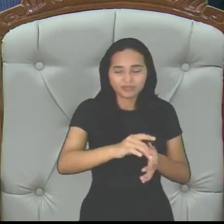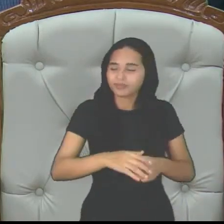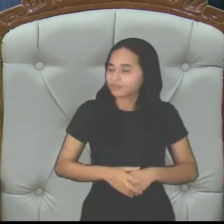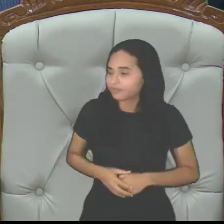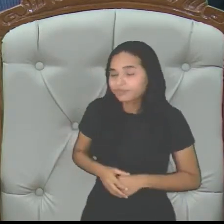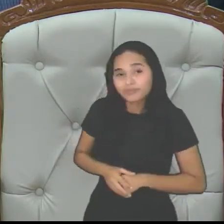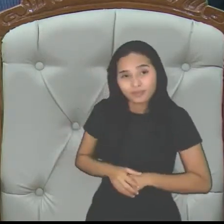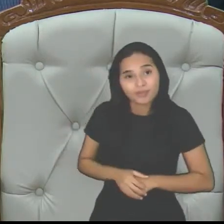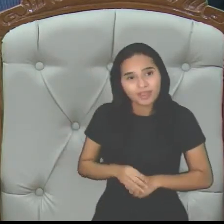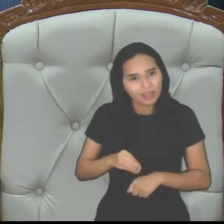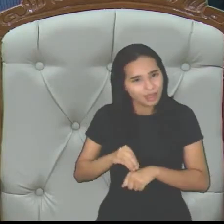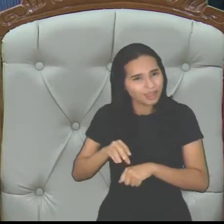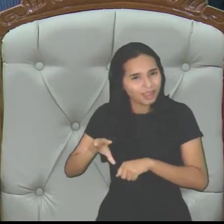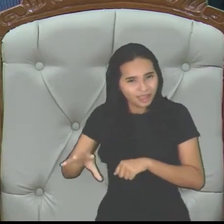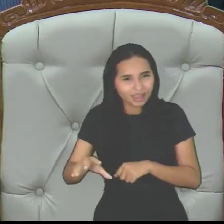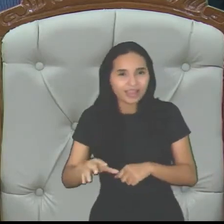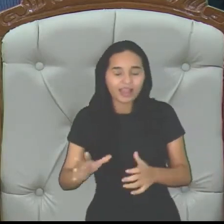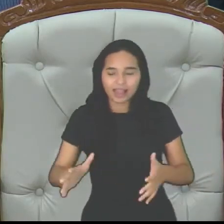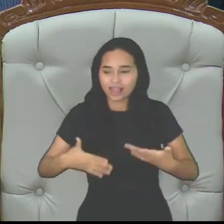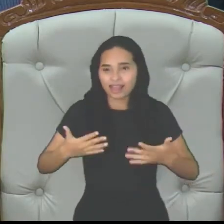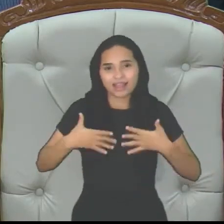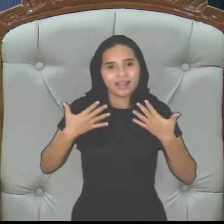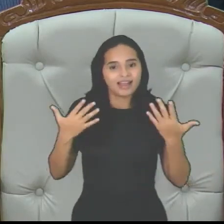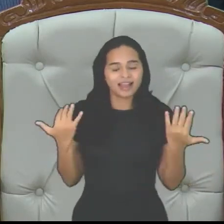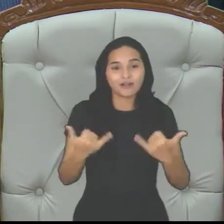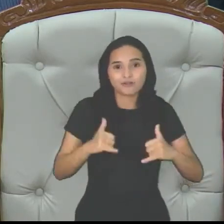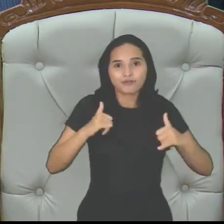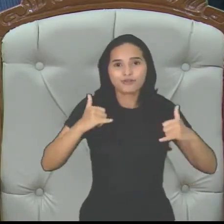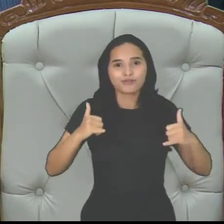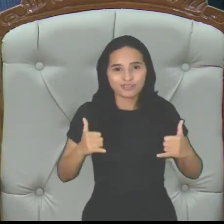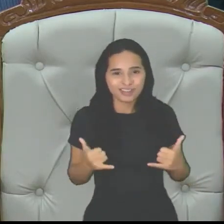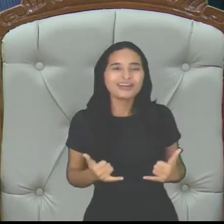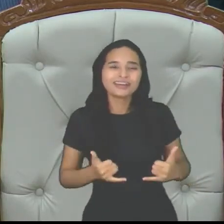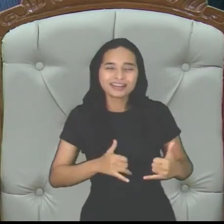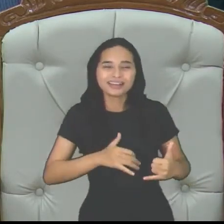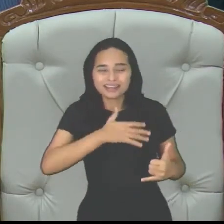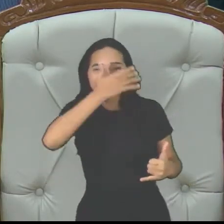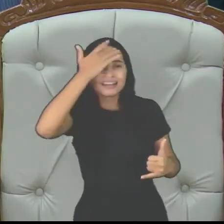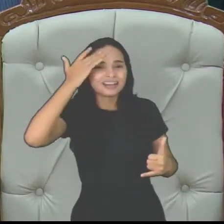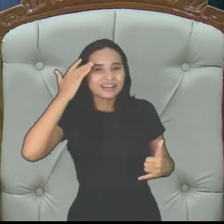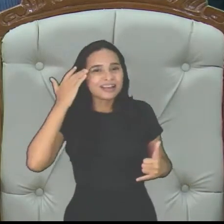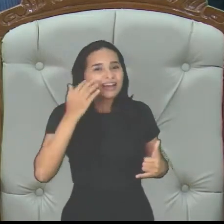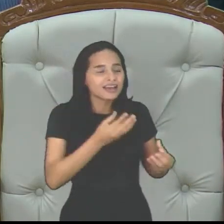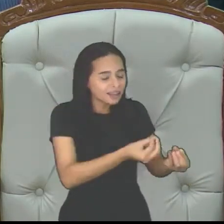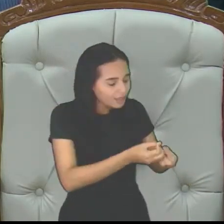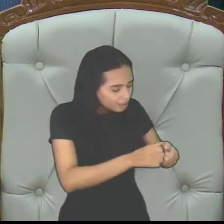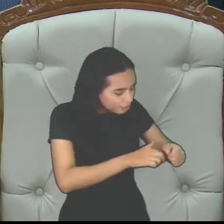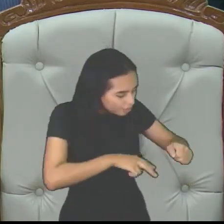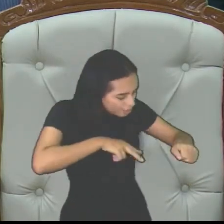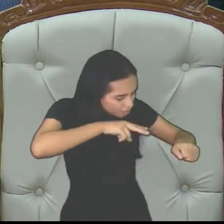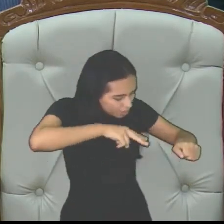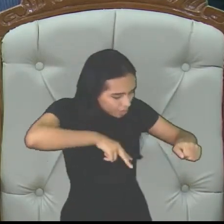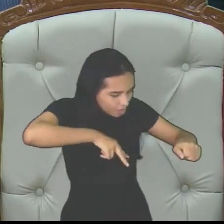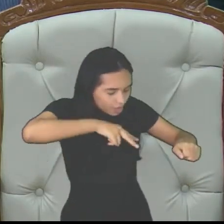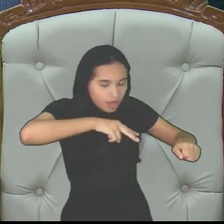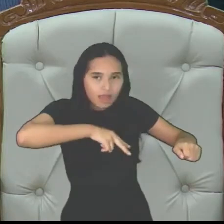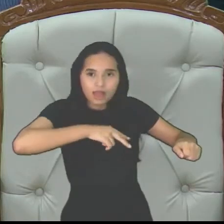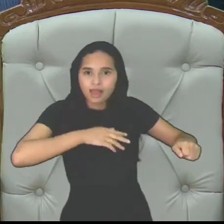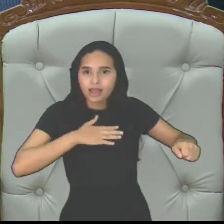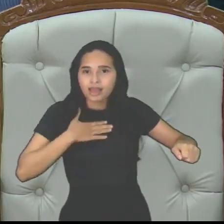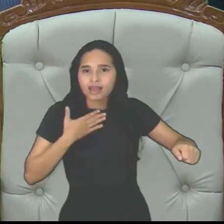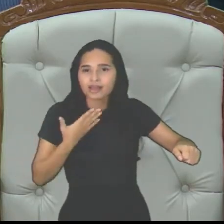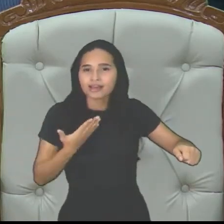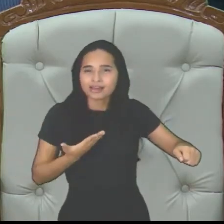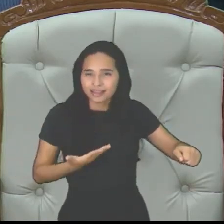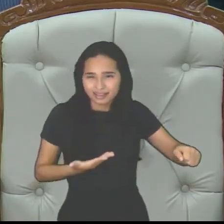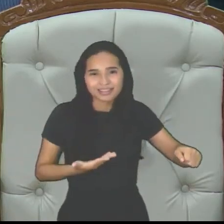isso de uma forma empolgante, enérgica, para que aqueles que ainda não estão nestas condições,